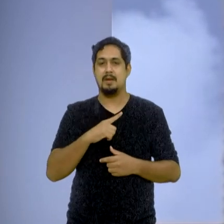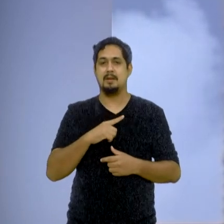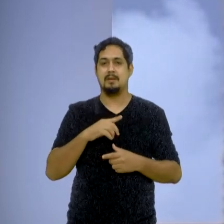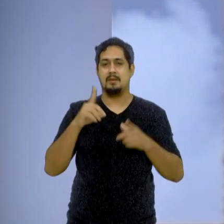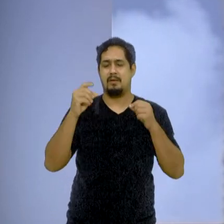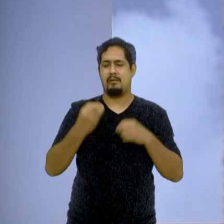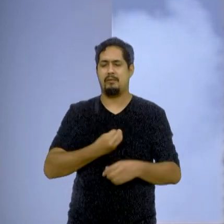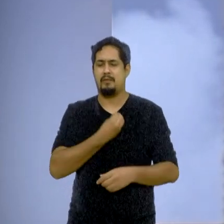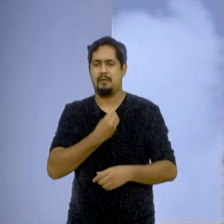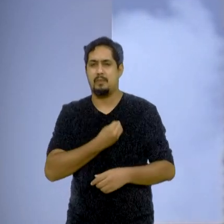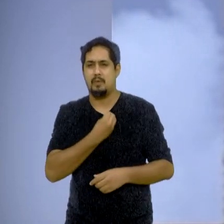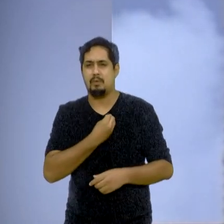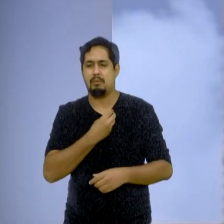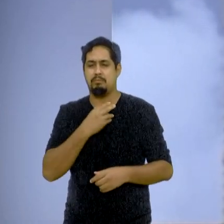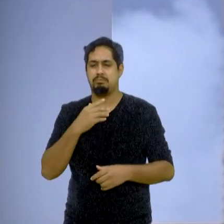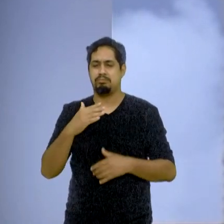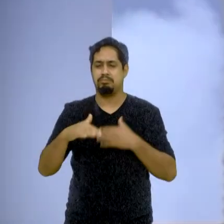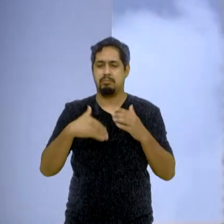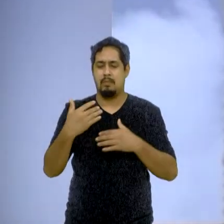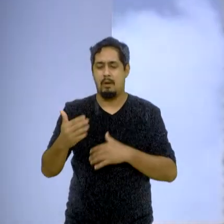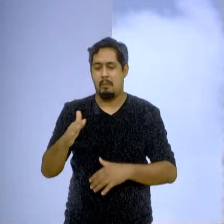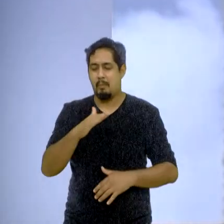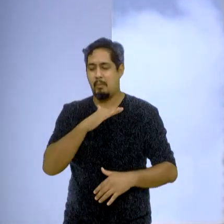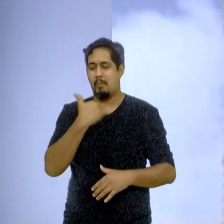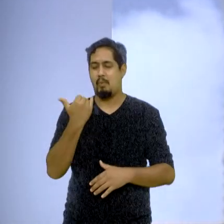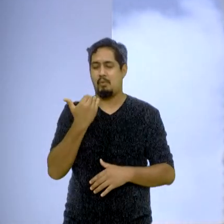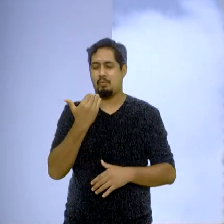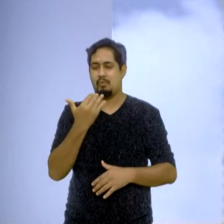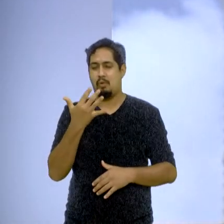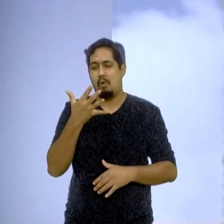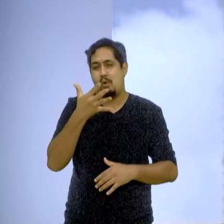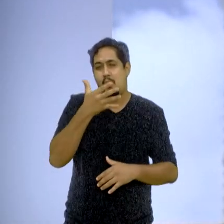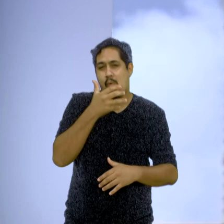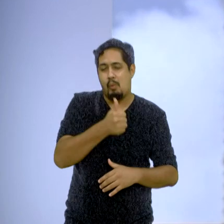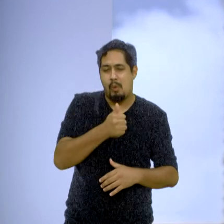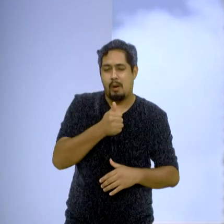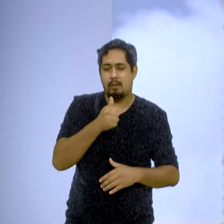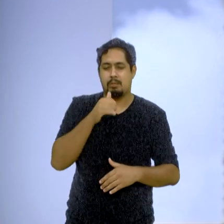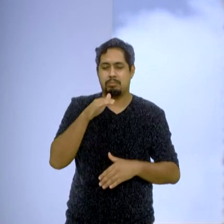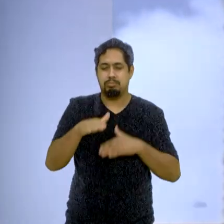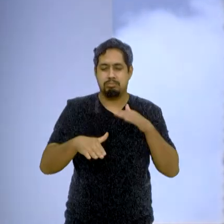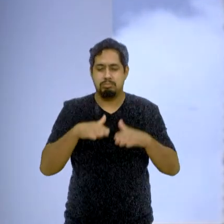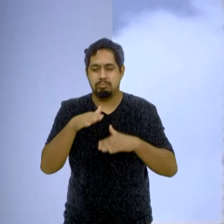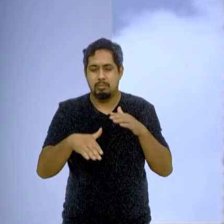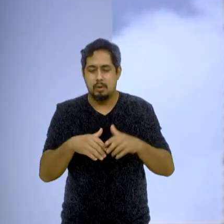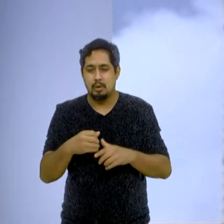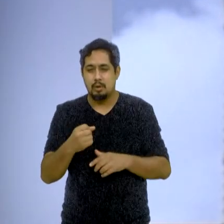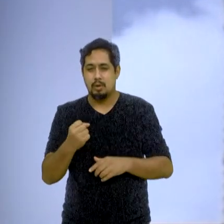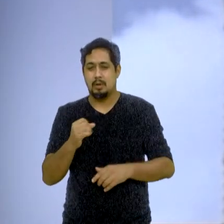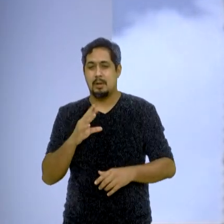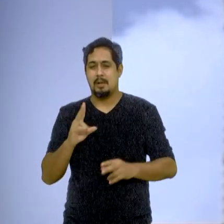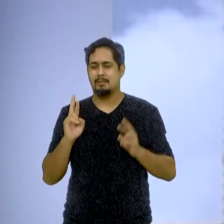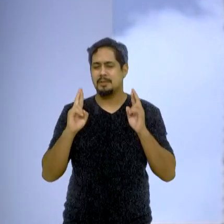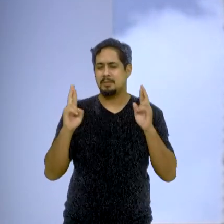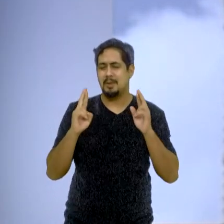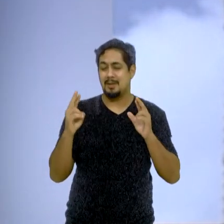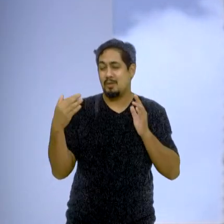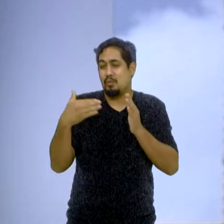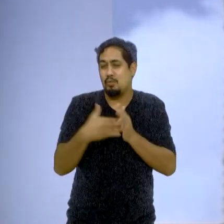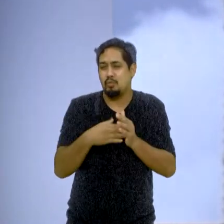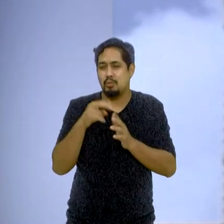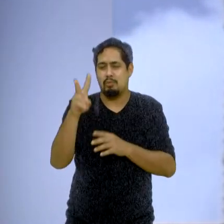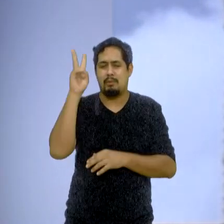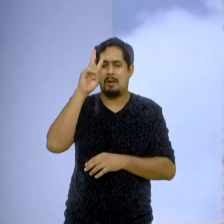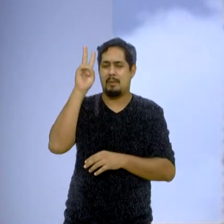vida, passos da morte senti. Mas quase no passo extremo, no último arcar da esperança, tu me vieste a lembrança,